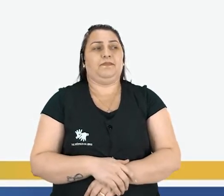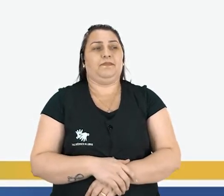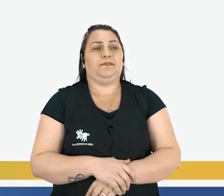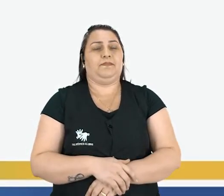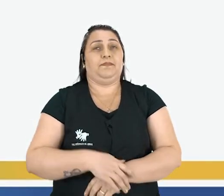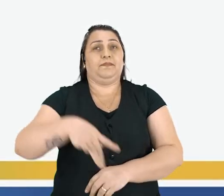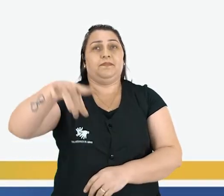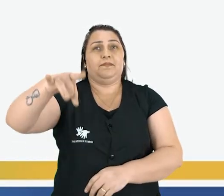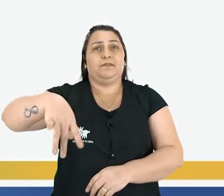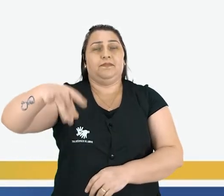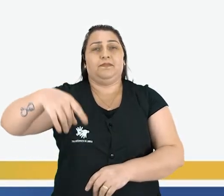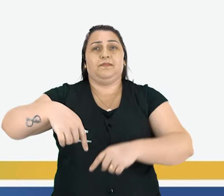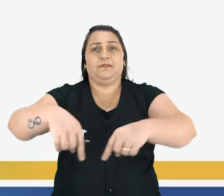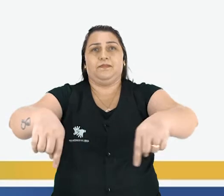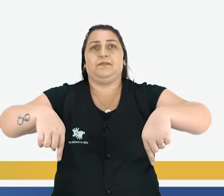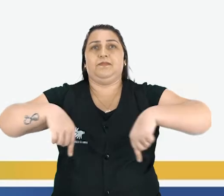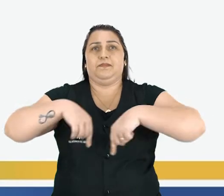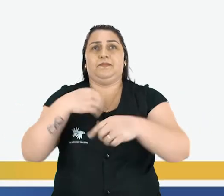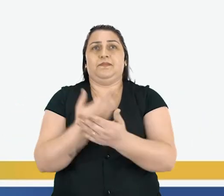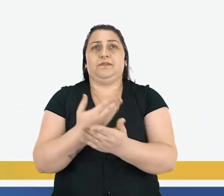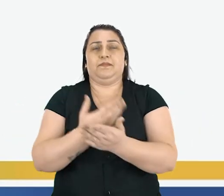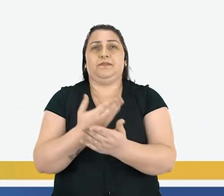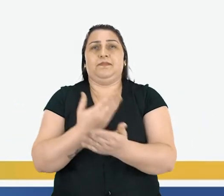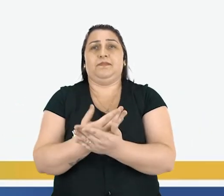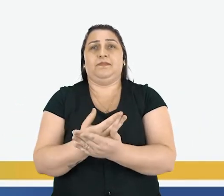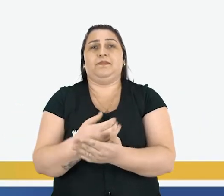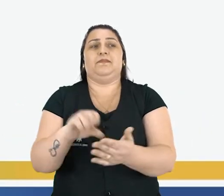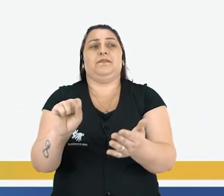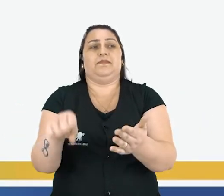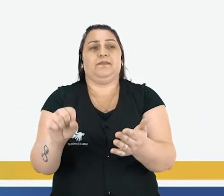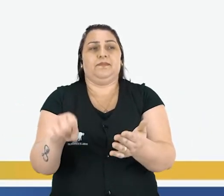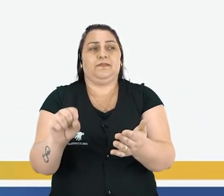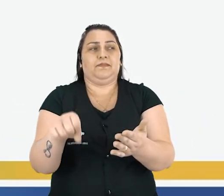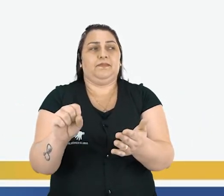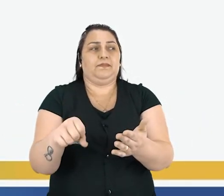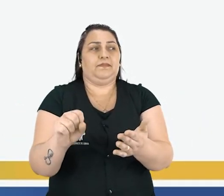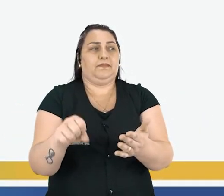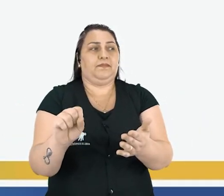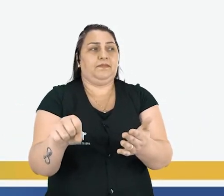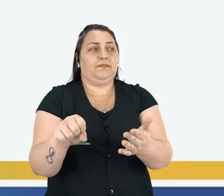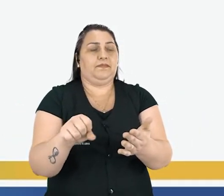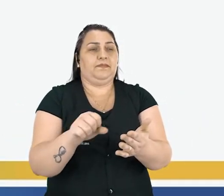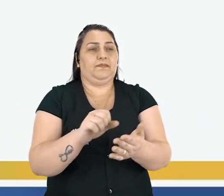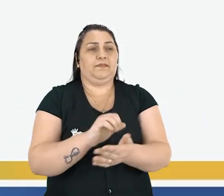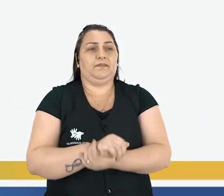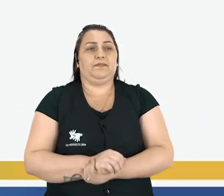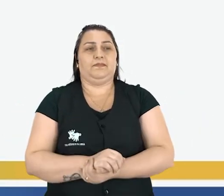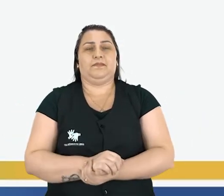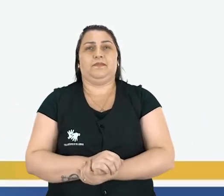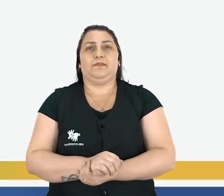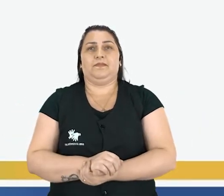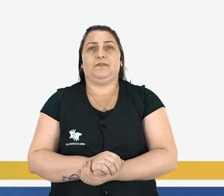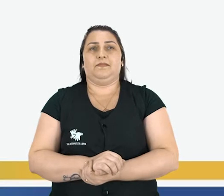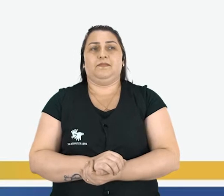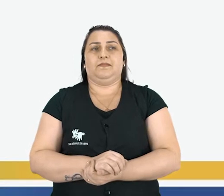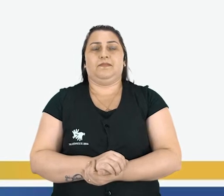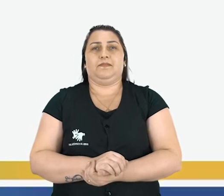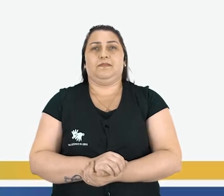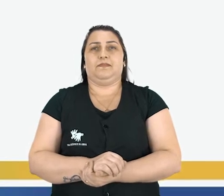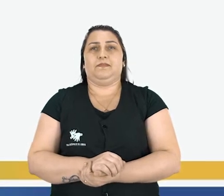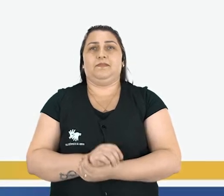também a última aí sala de aula tá certo vamos ligar então muito bem